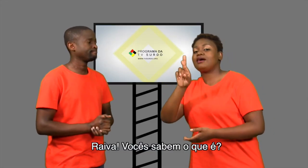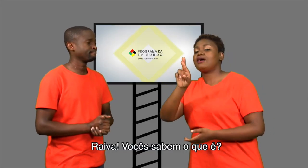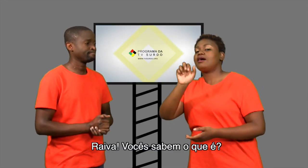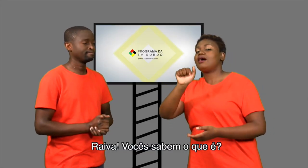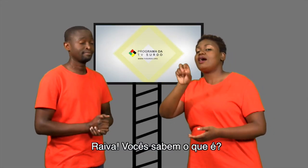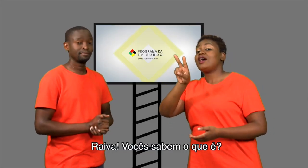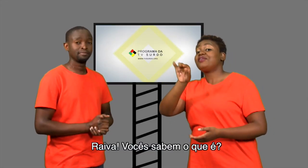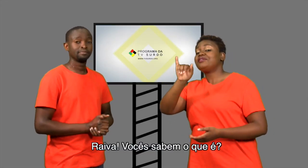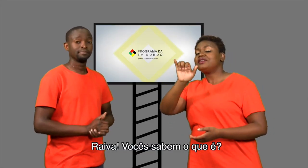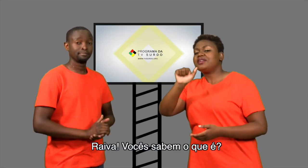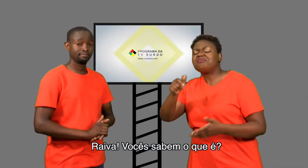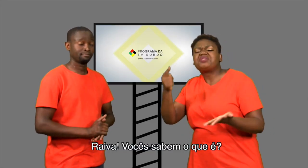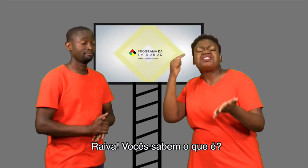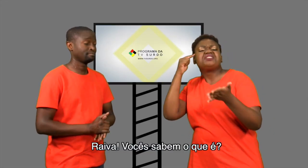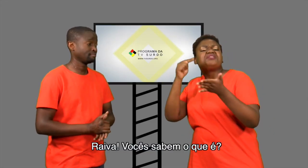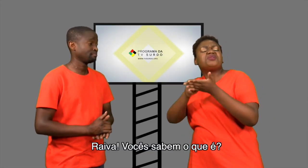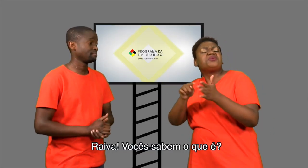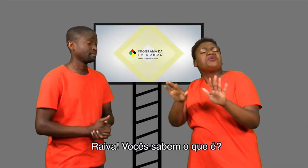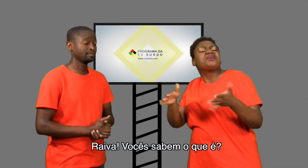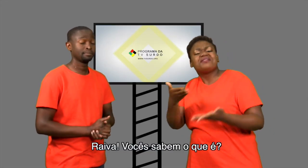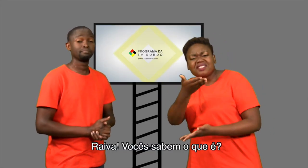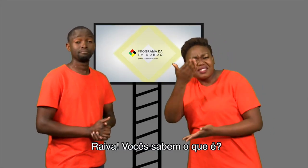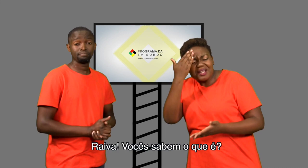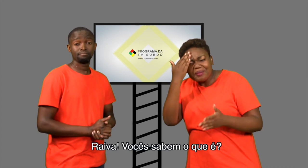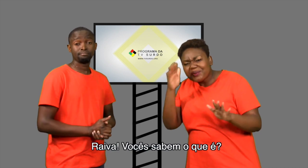Raiva, vocês sabem o que é?